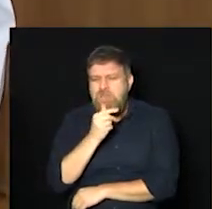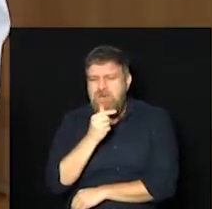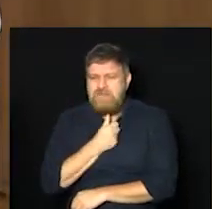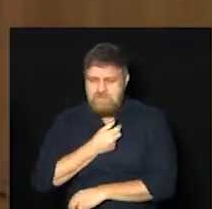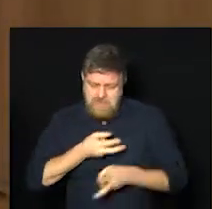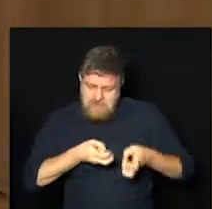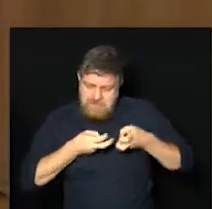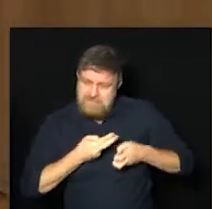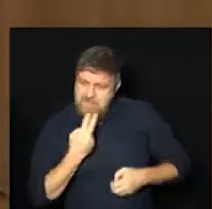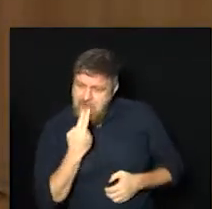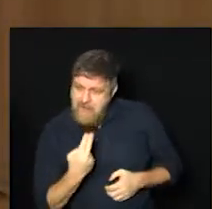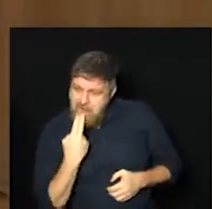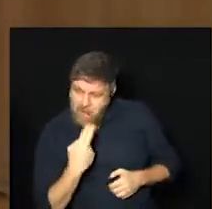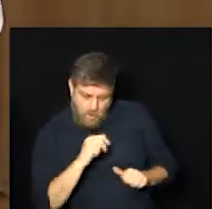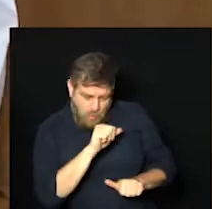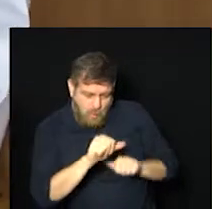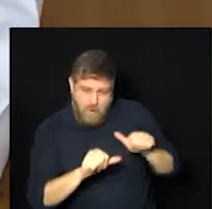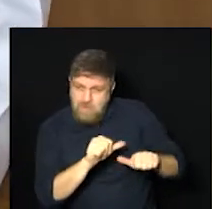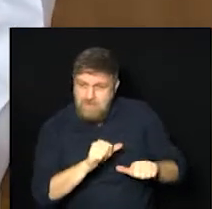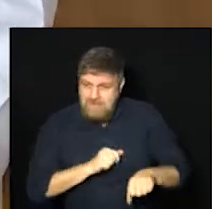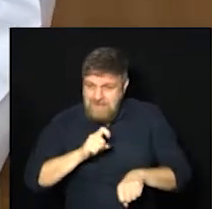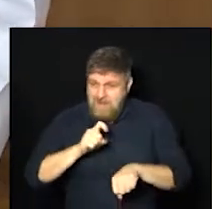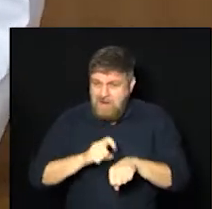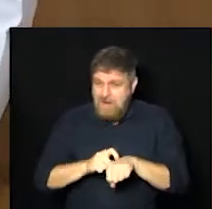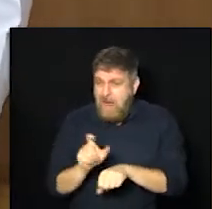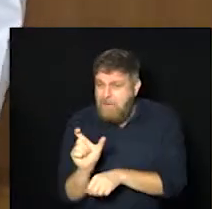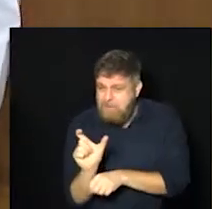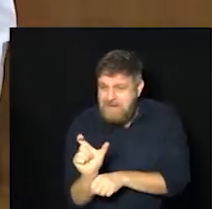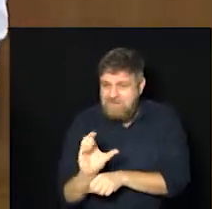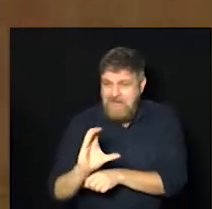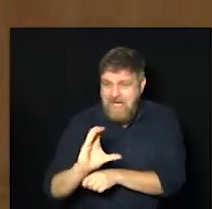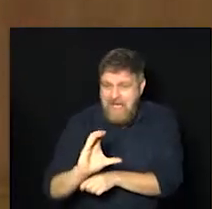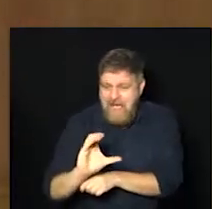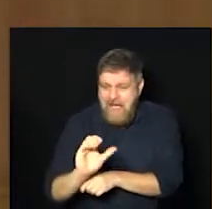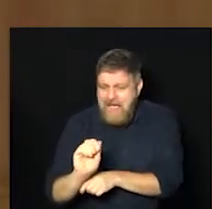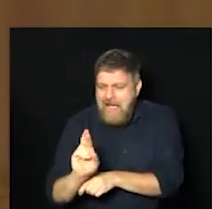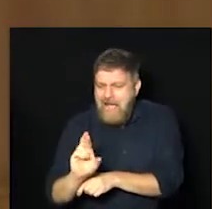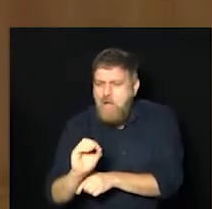cor, enfim, e o termo certo é caroço mesmo ou não? Não, é